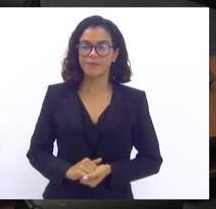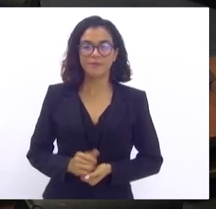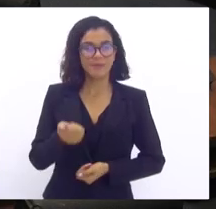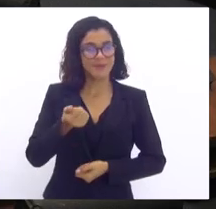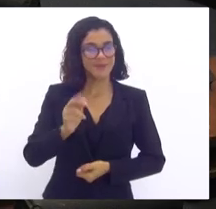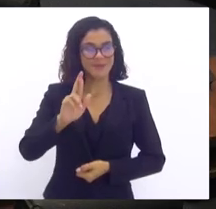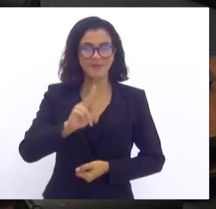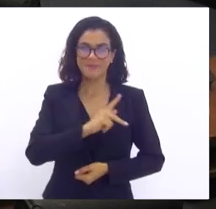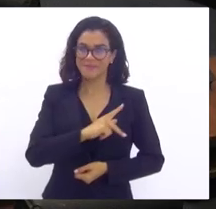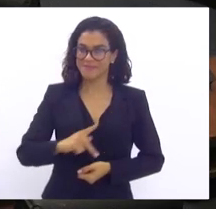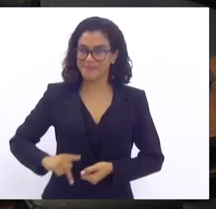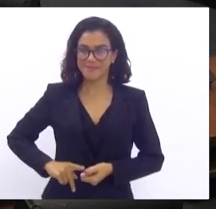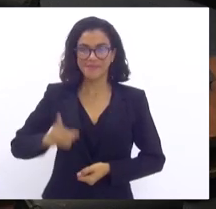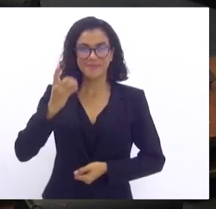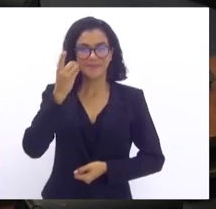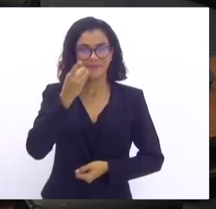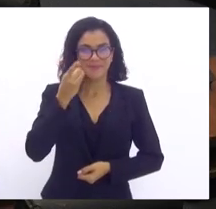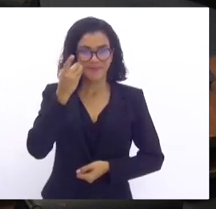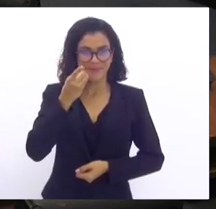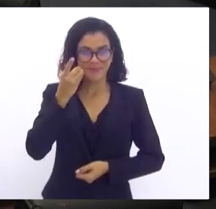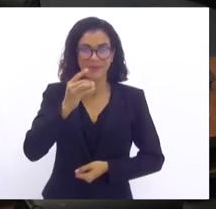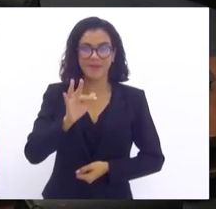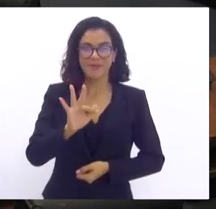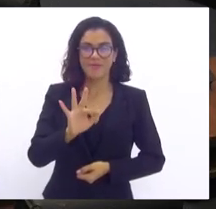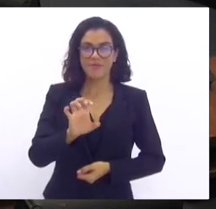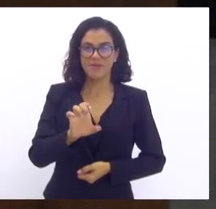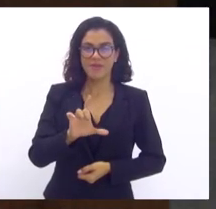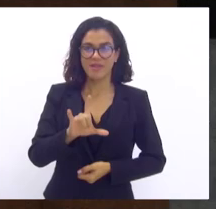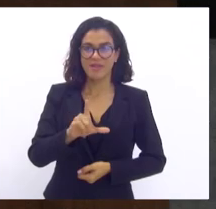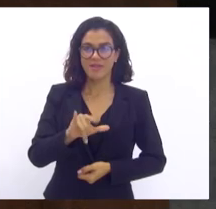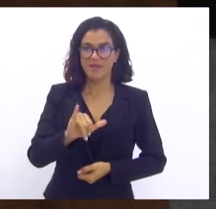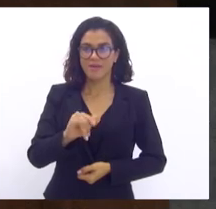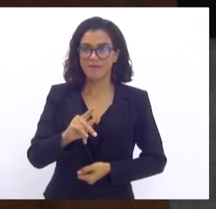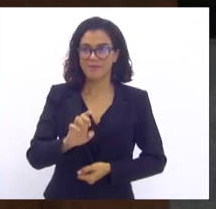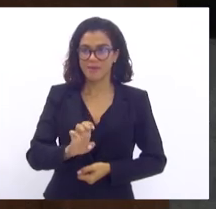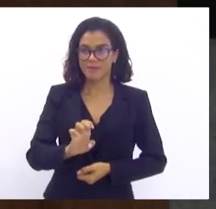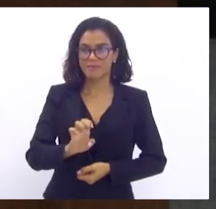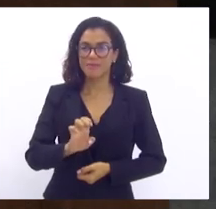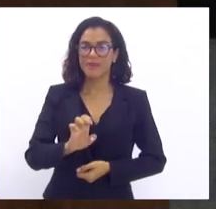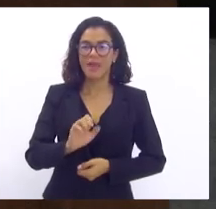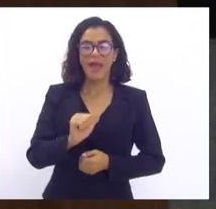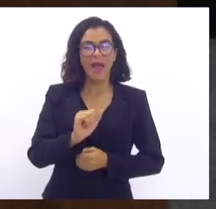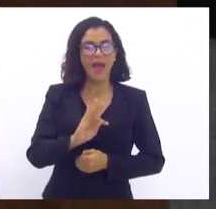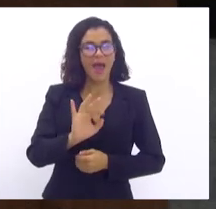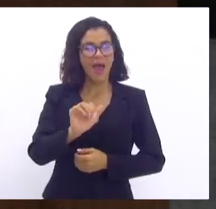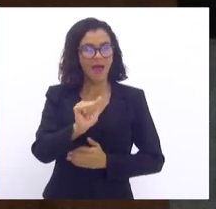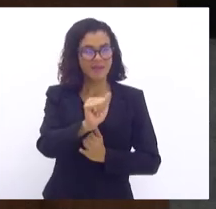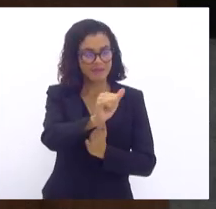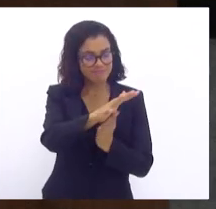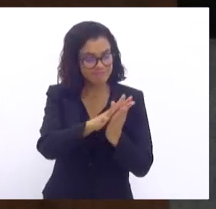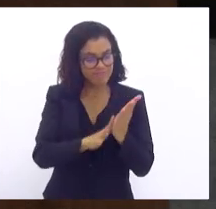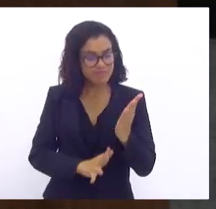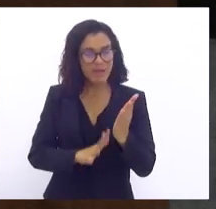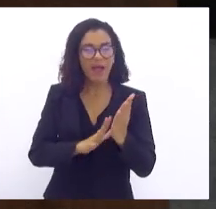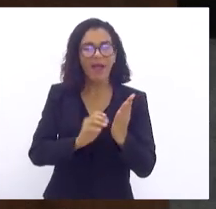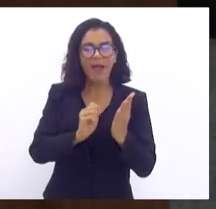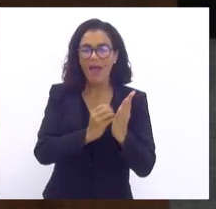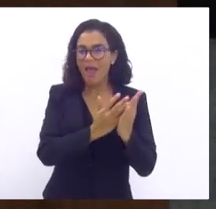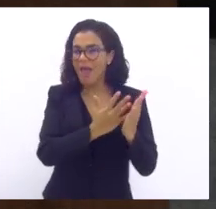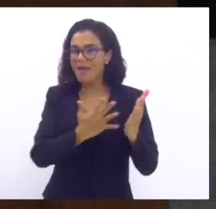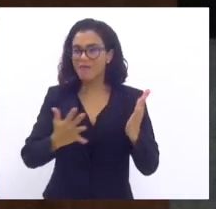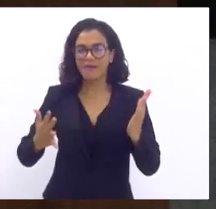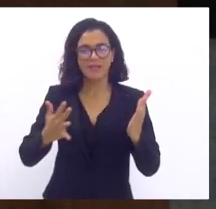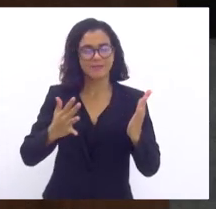Senhor presidente, deputado Felipe, a ata reflete com exatidão